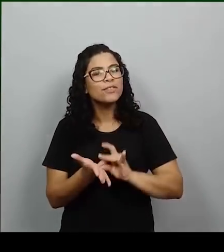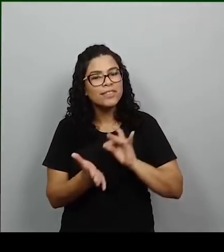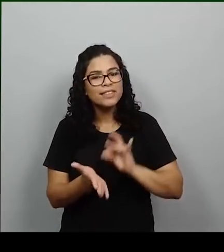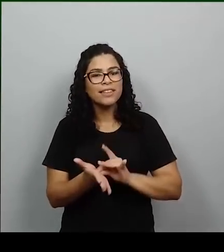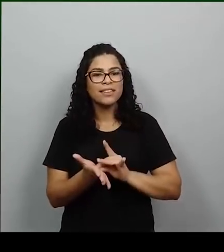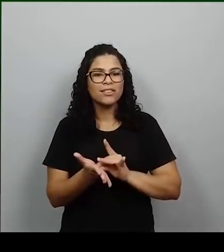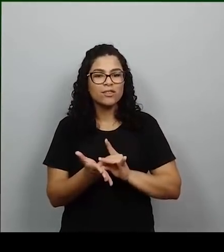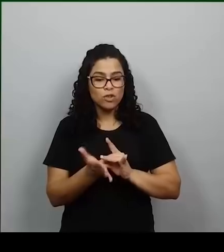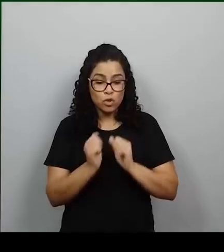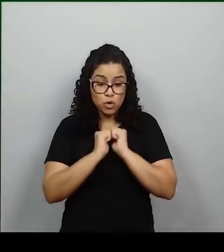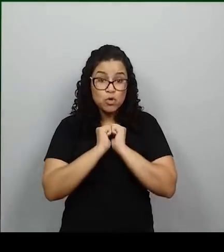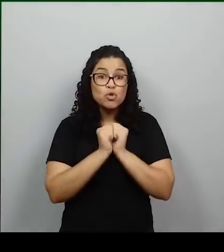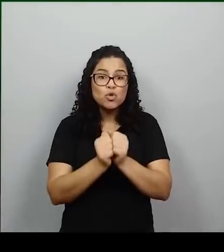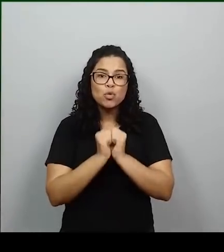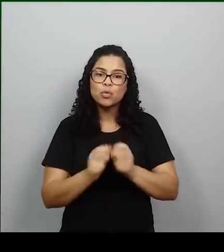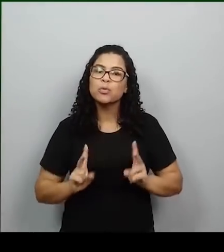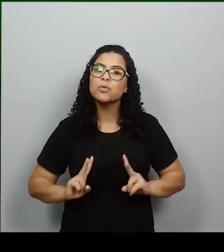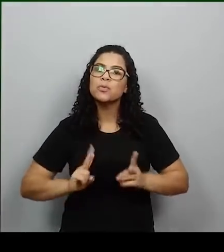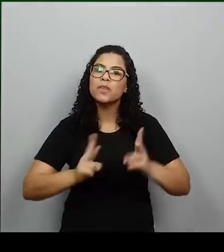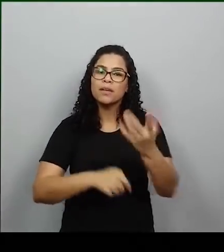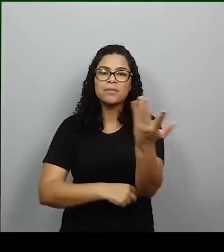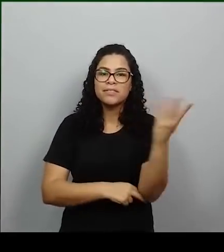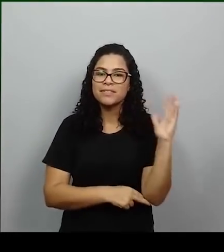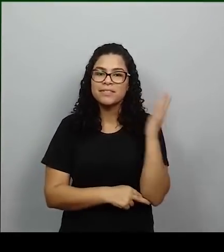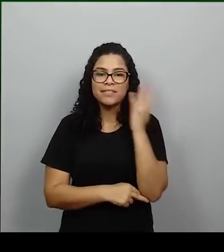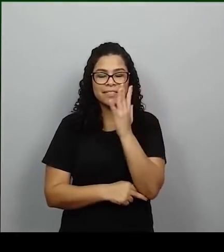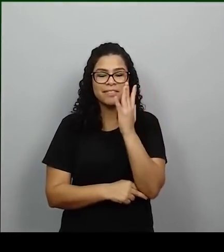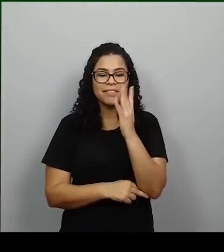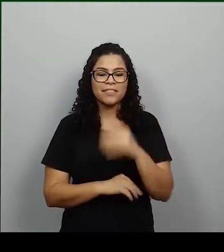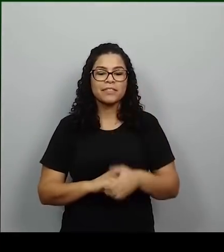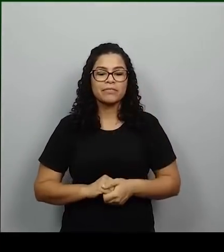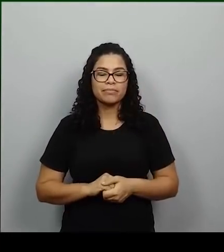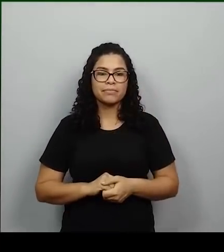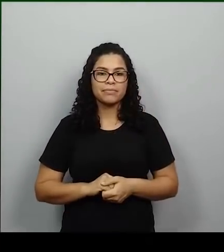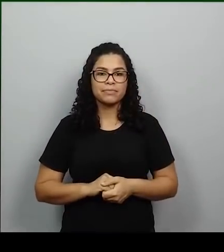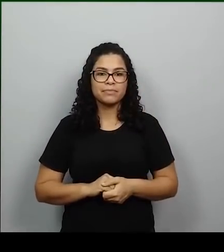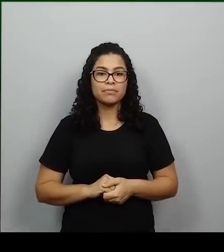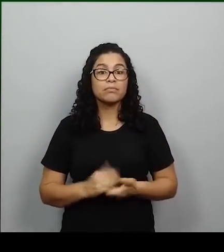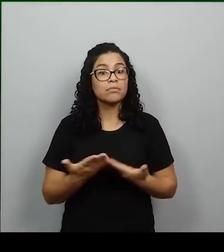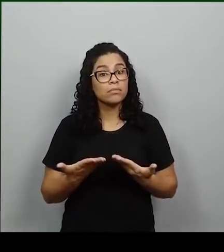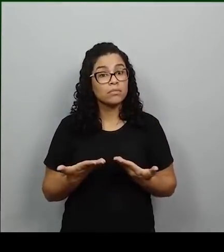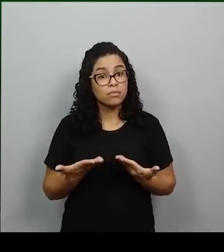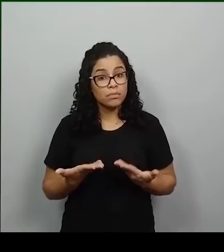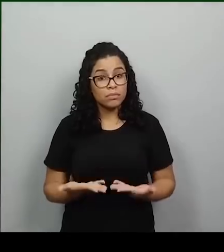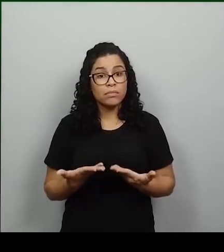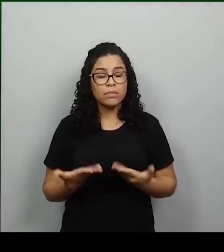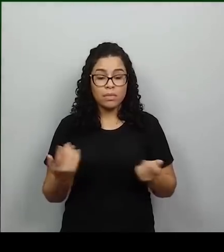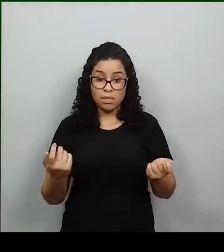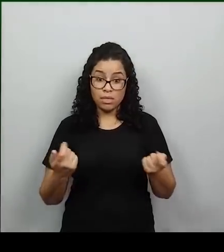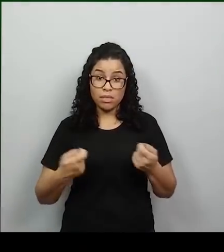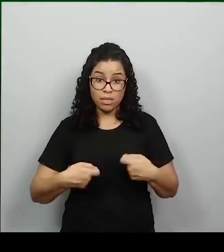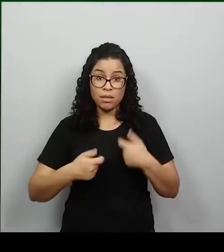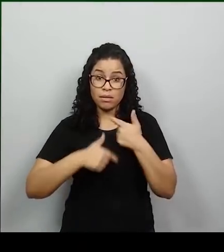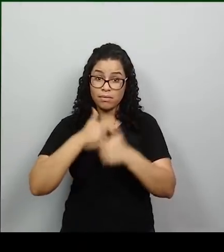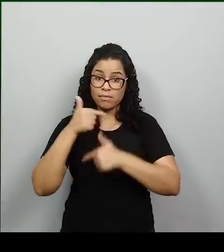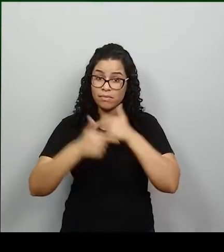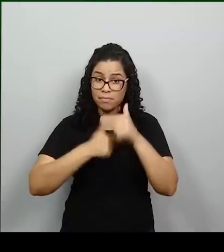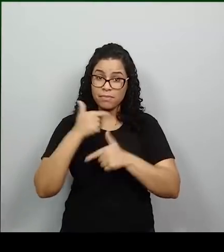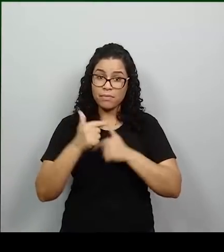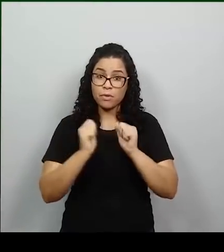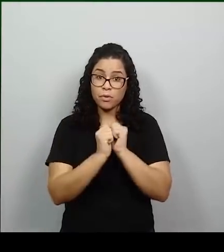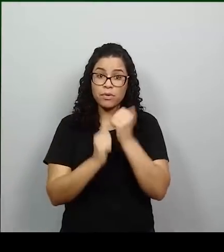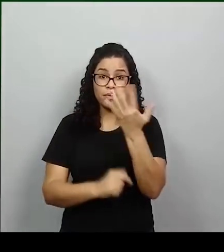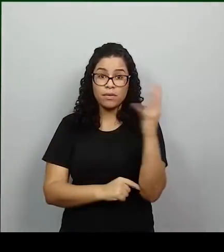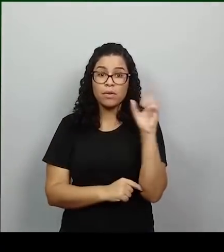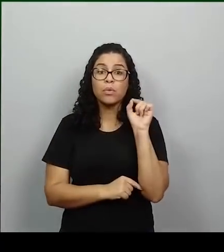de estar em meio à natureza. E uma das faculdades que possibilita a pessoa trabalhar com